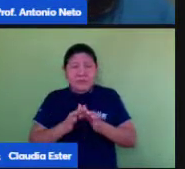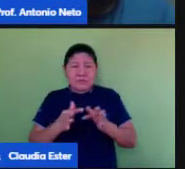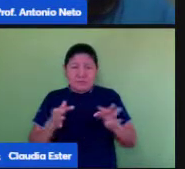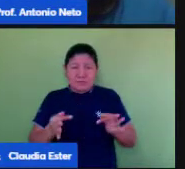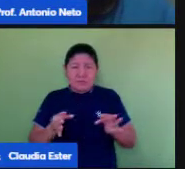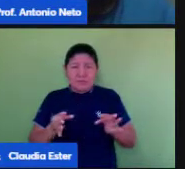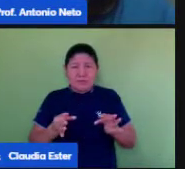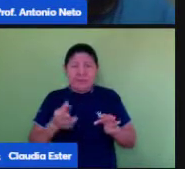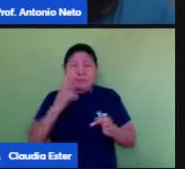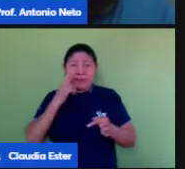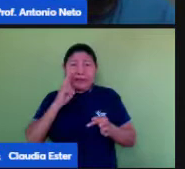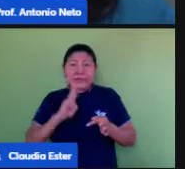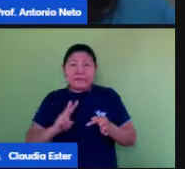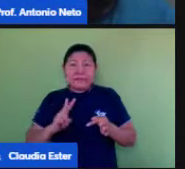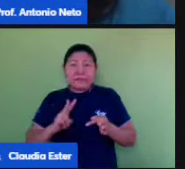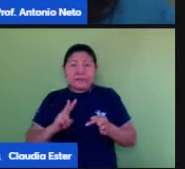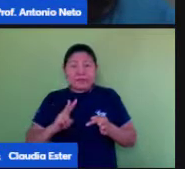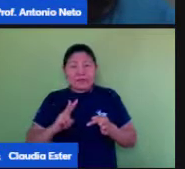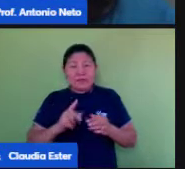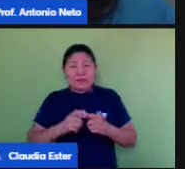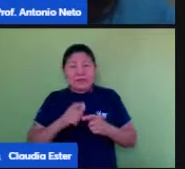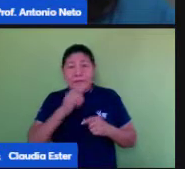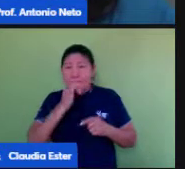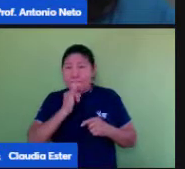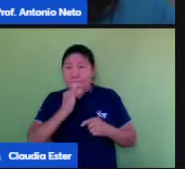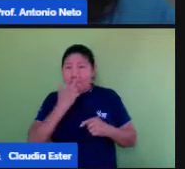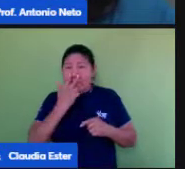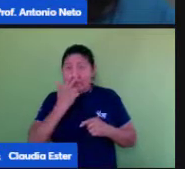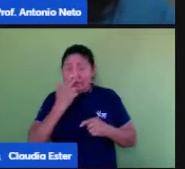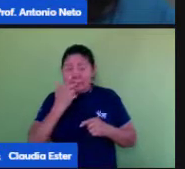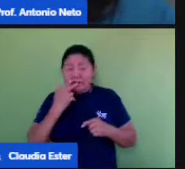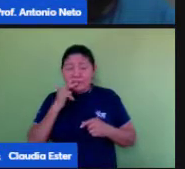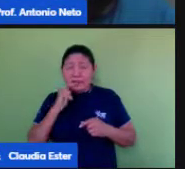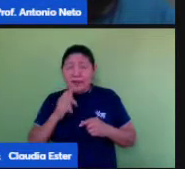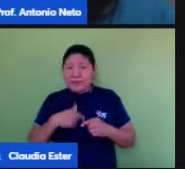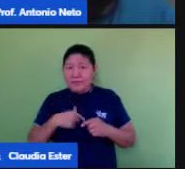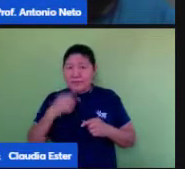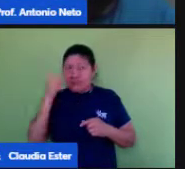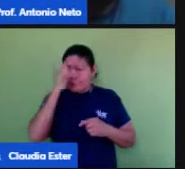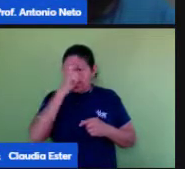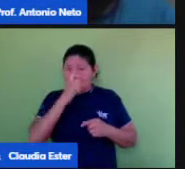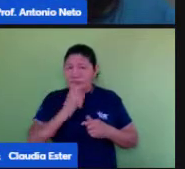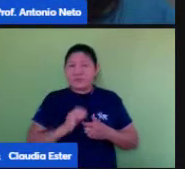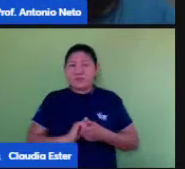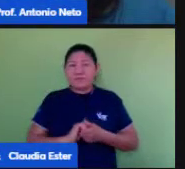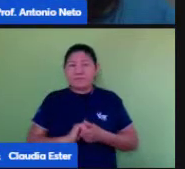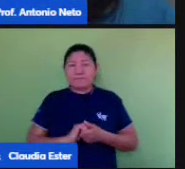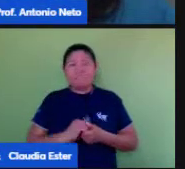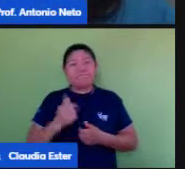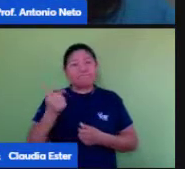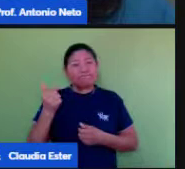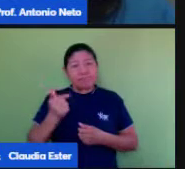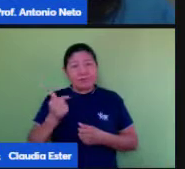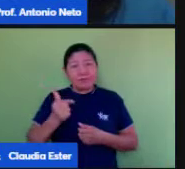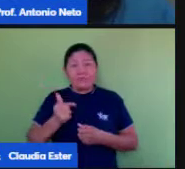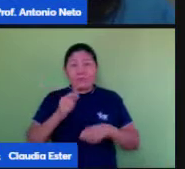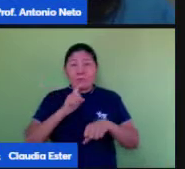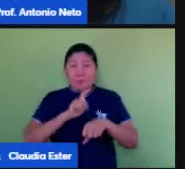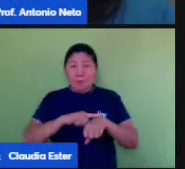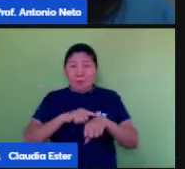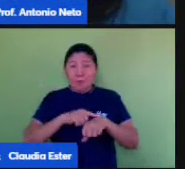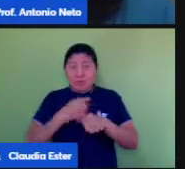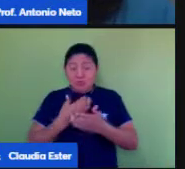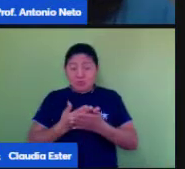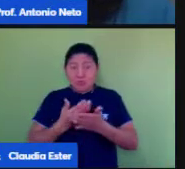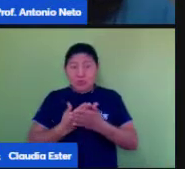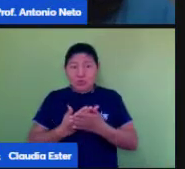já vai aumentar um pouquinho e a Ju vai explicar para a gente. Então, nesse segundo nível de complexidade,